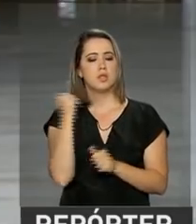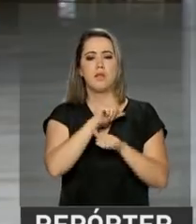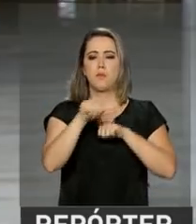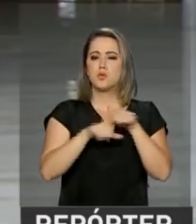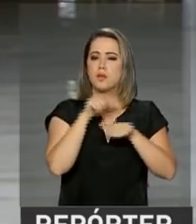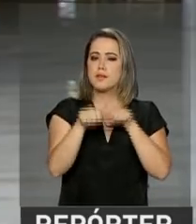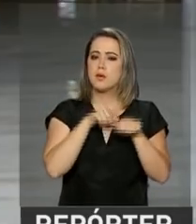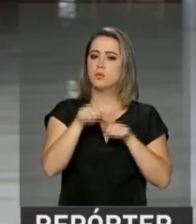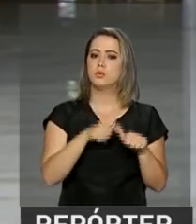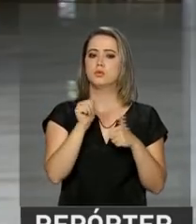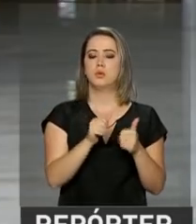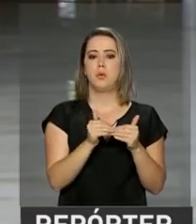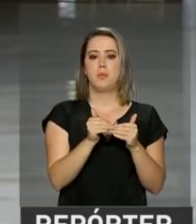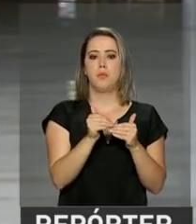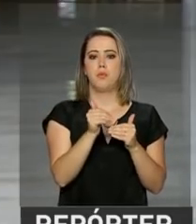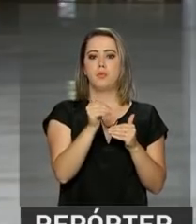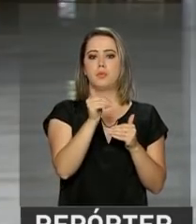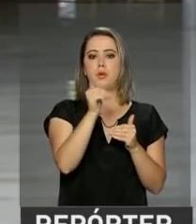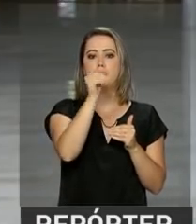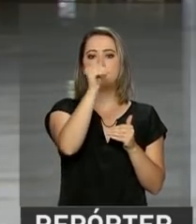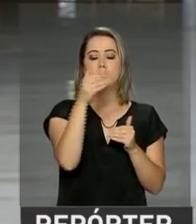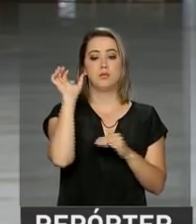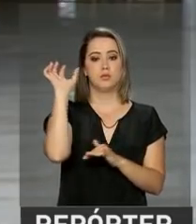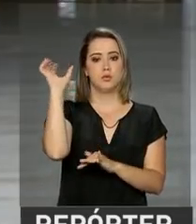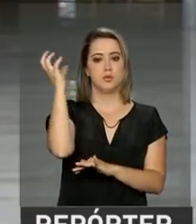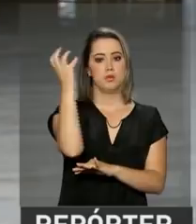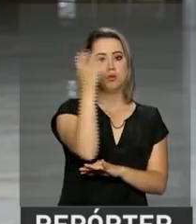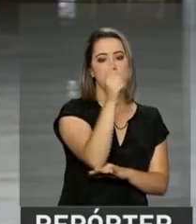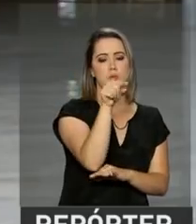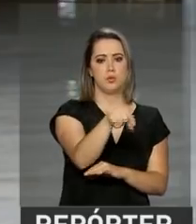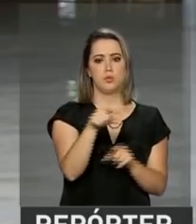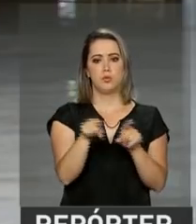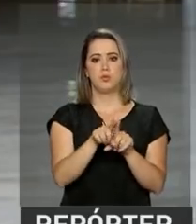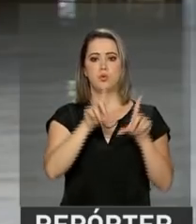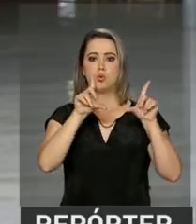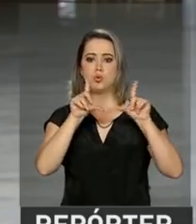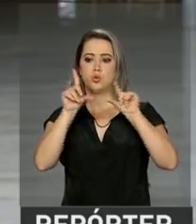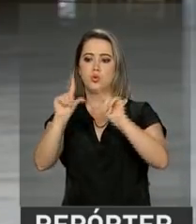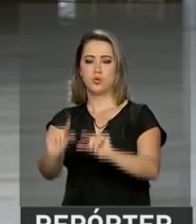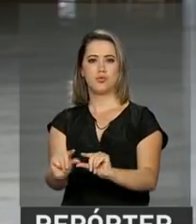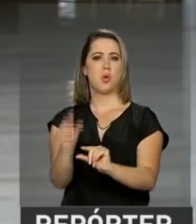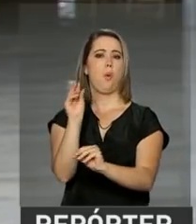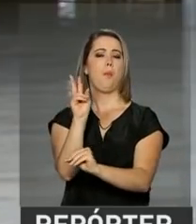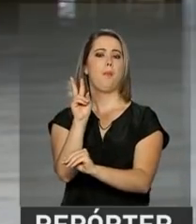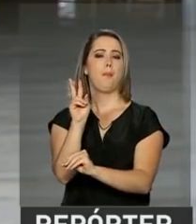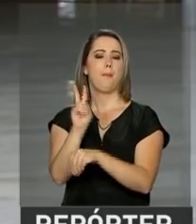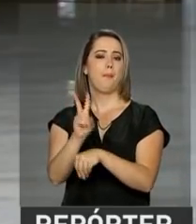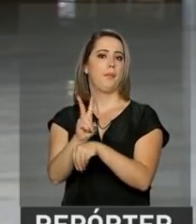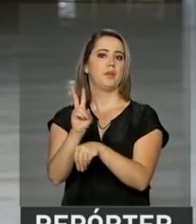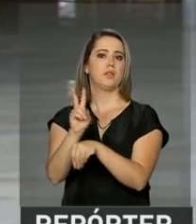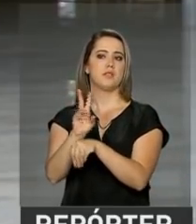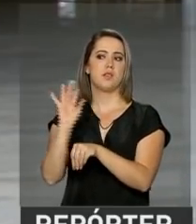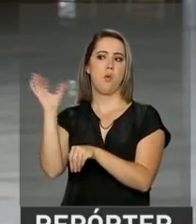sofreu modificações que elevaram o território da Floresta Nacional do Jamanchim, rebaixando para a área de proteção